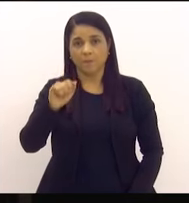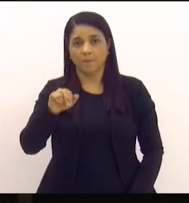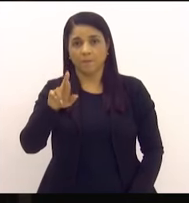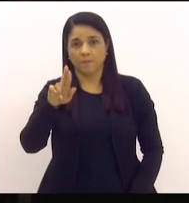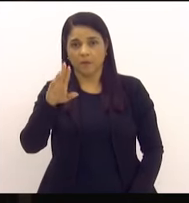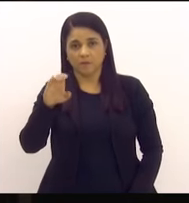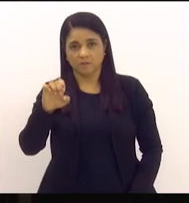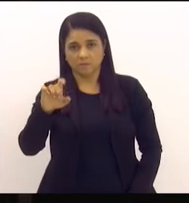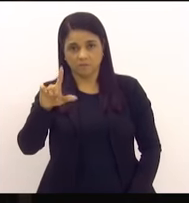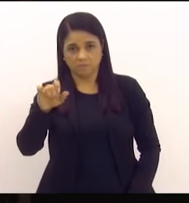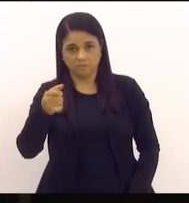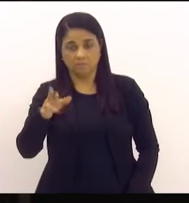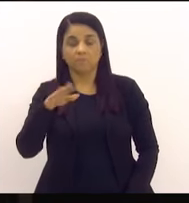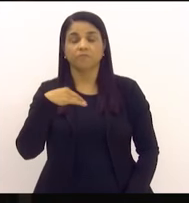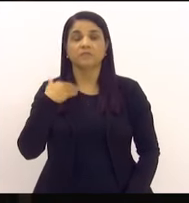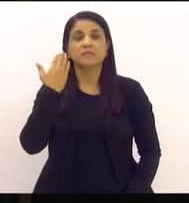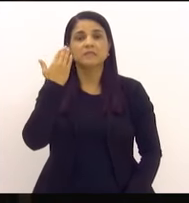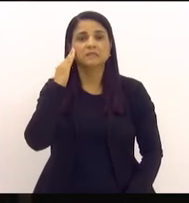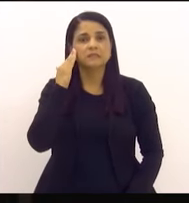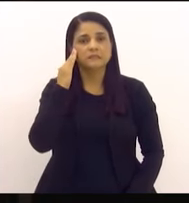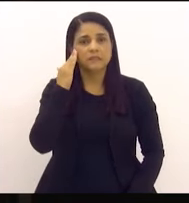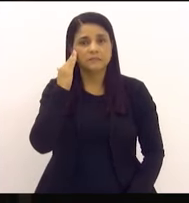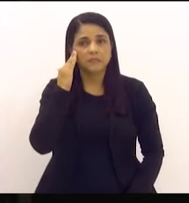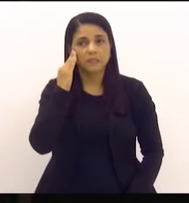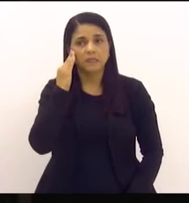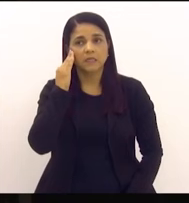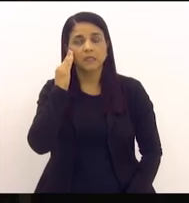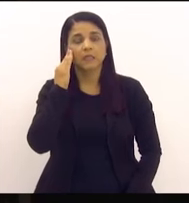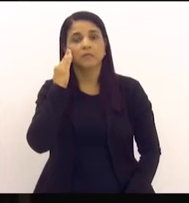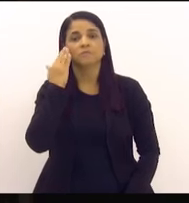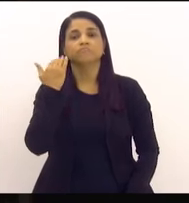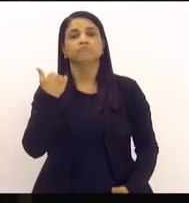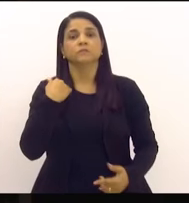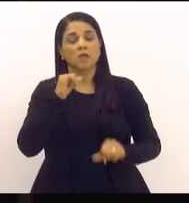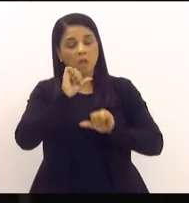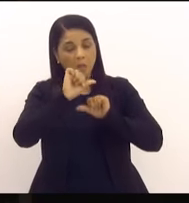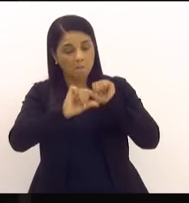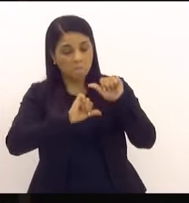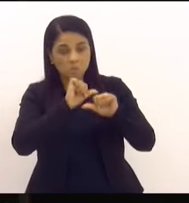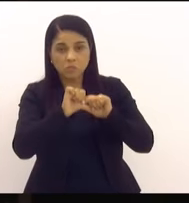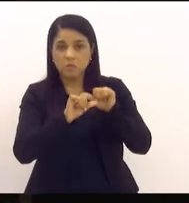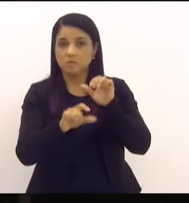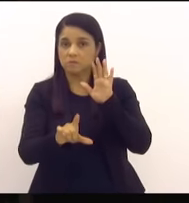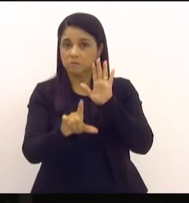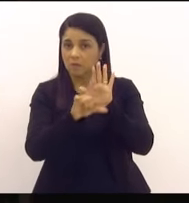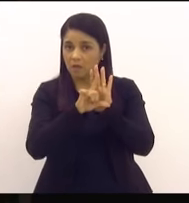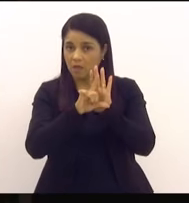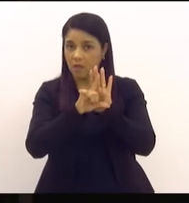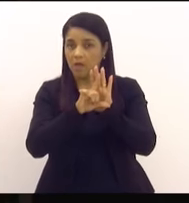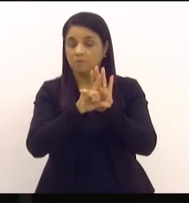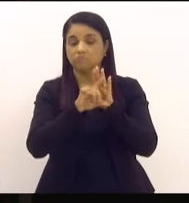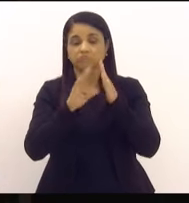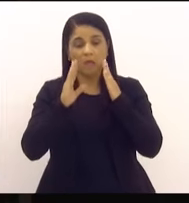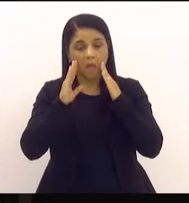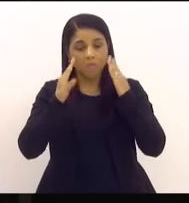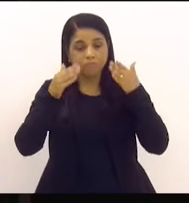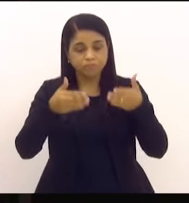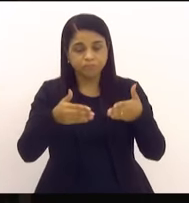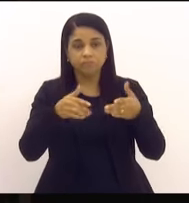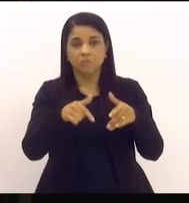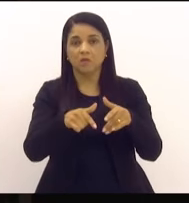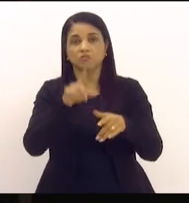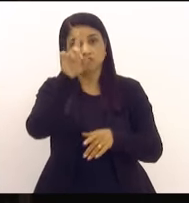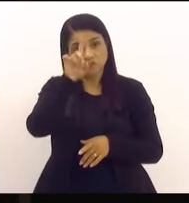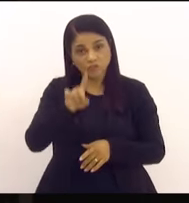compreender que, de fato, há um assodamento nessa mudança para atender o que é legítimo e é de direito.